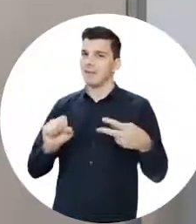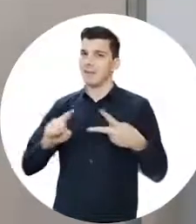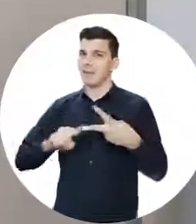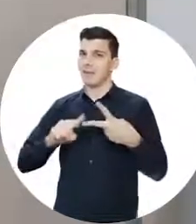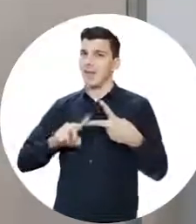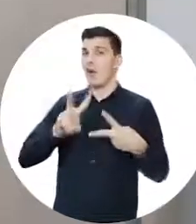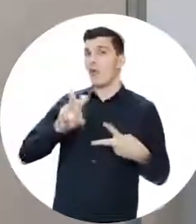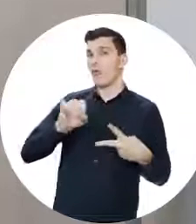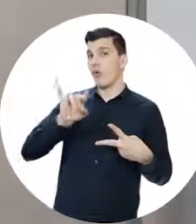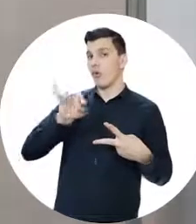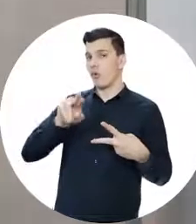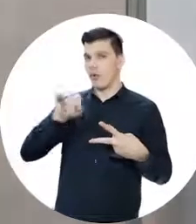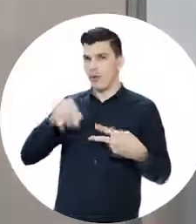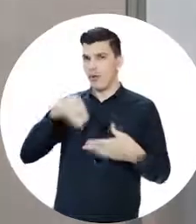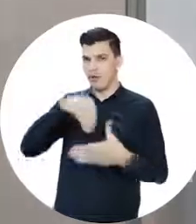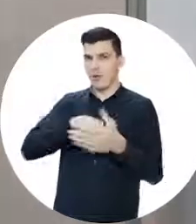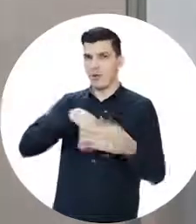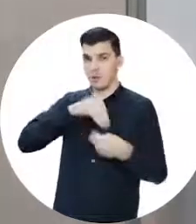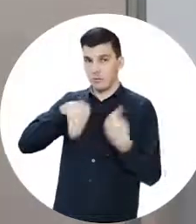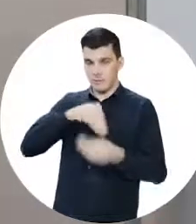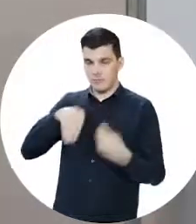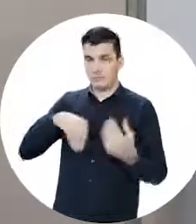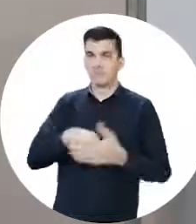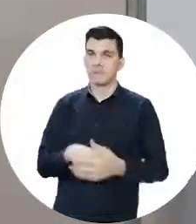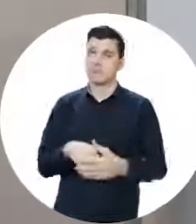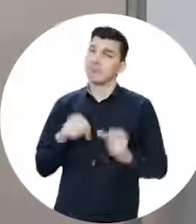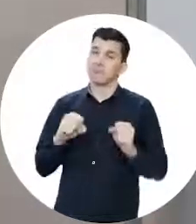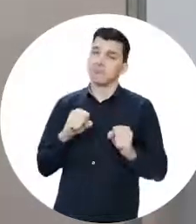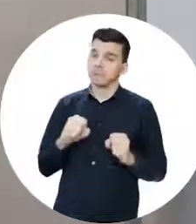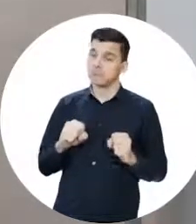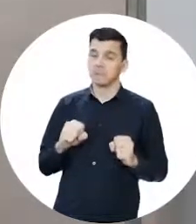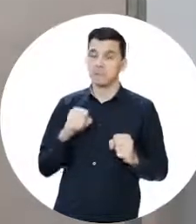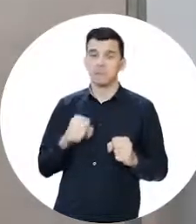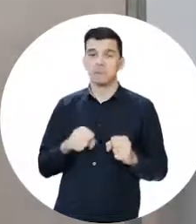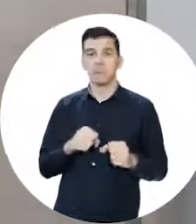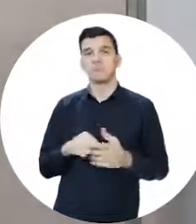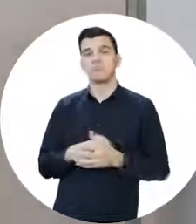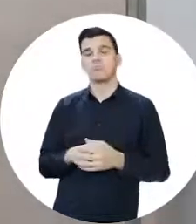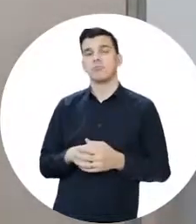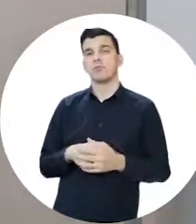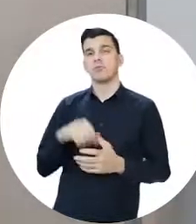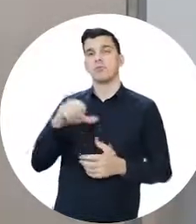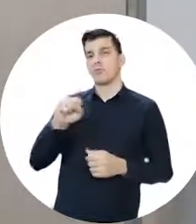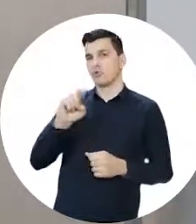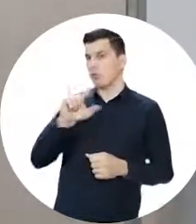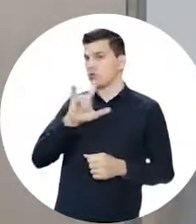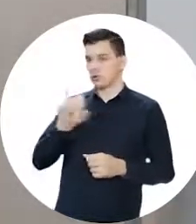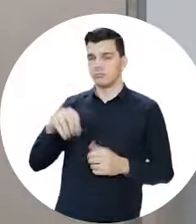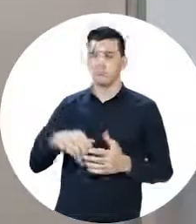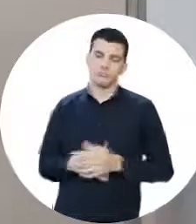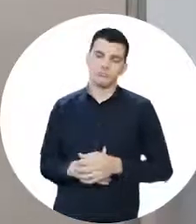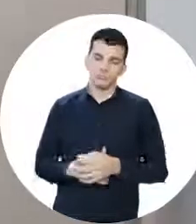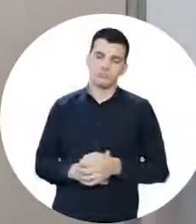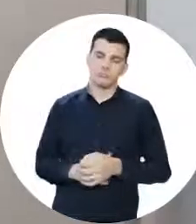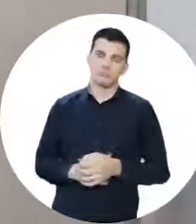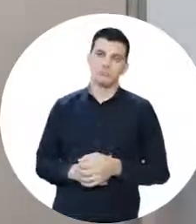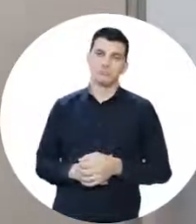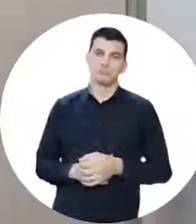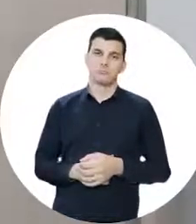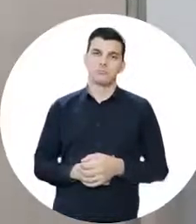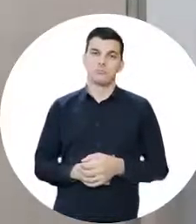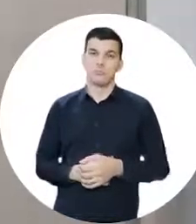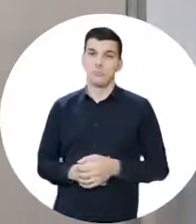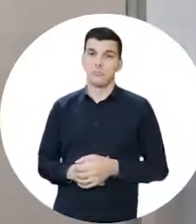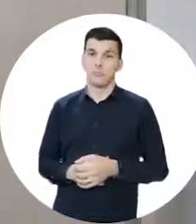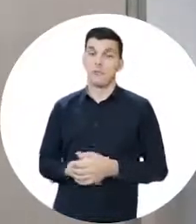componentes de uma solução. Pode ser soluto, solvente ou propriamente dita a solução em si, certo? Geralmente